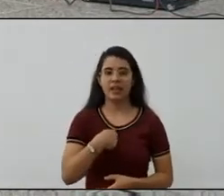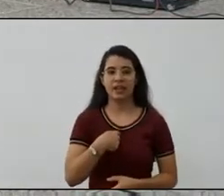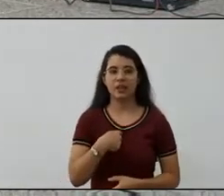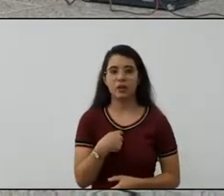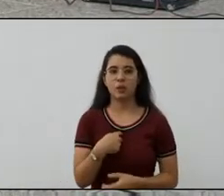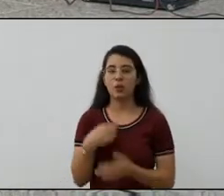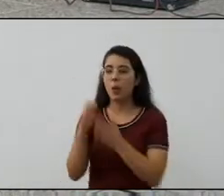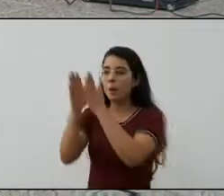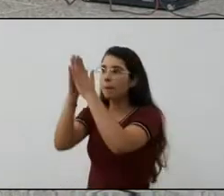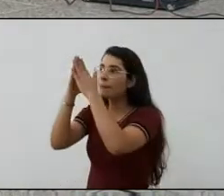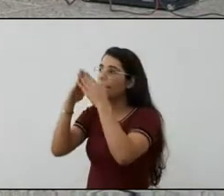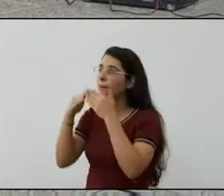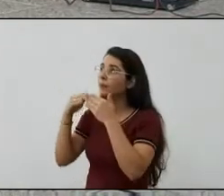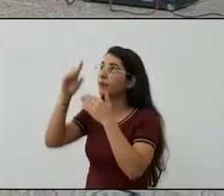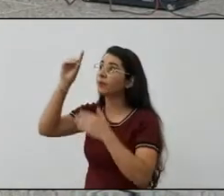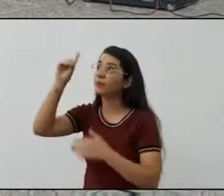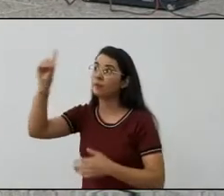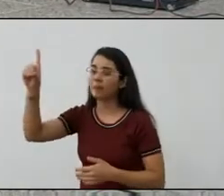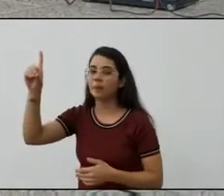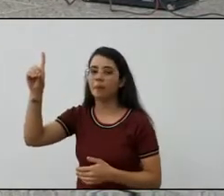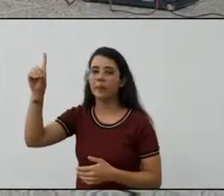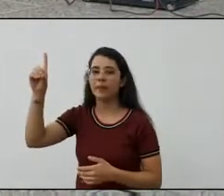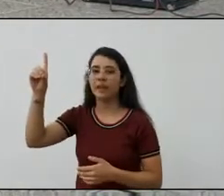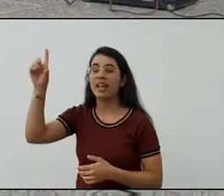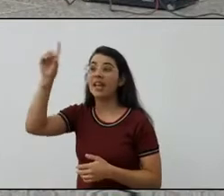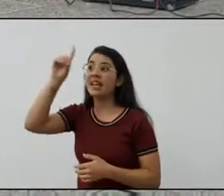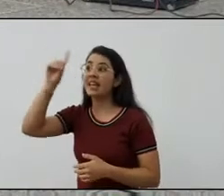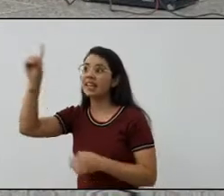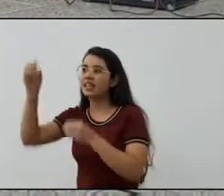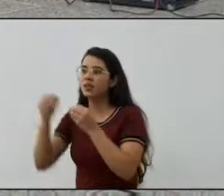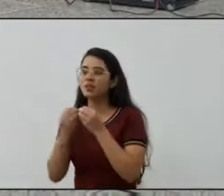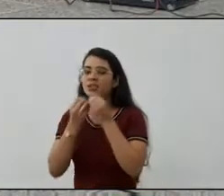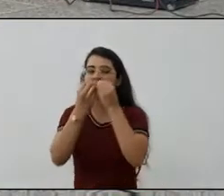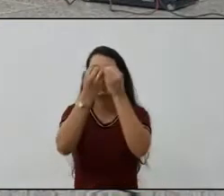pedirei ao Pai, e Ele vos dará